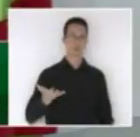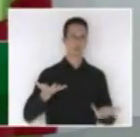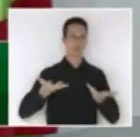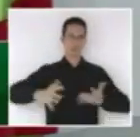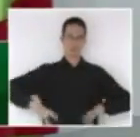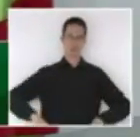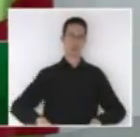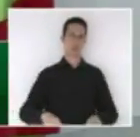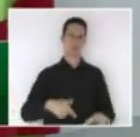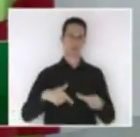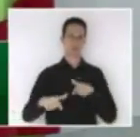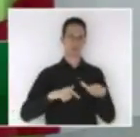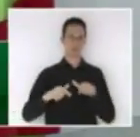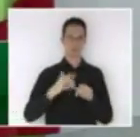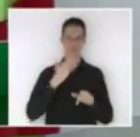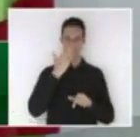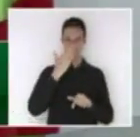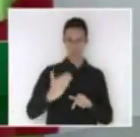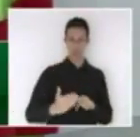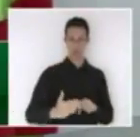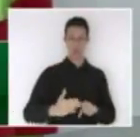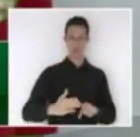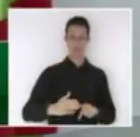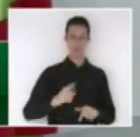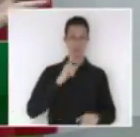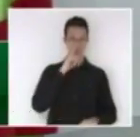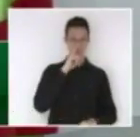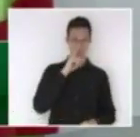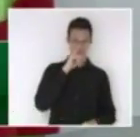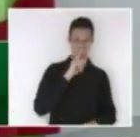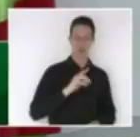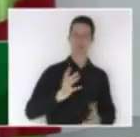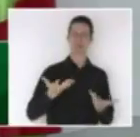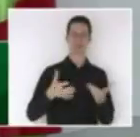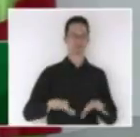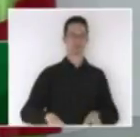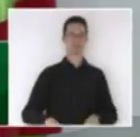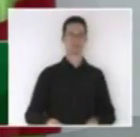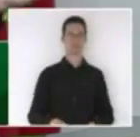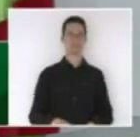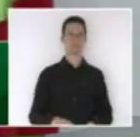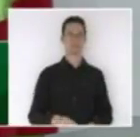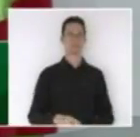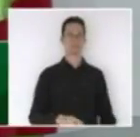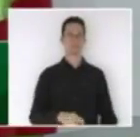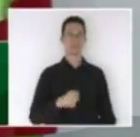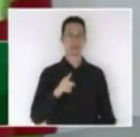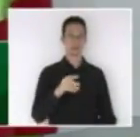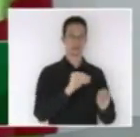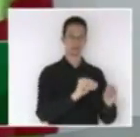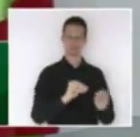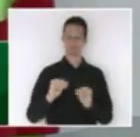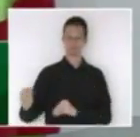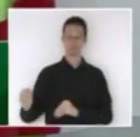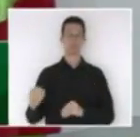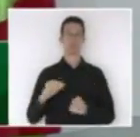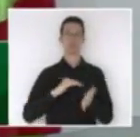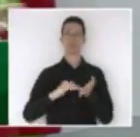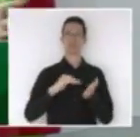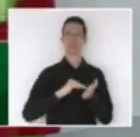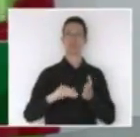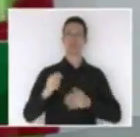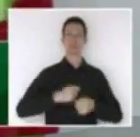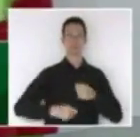frente, optaram por não trabalhar, que foram colocados em cargos na Secretaria da Administração e